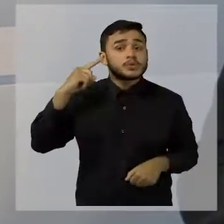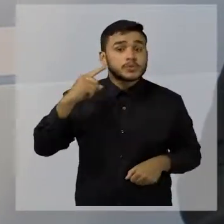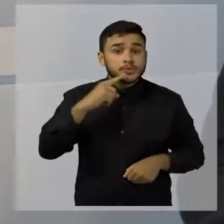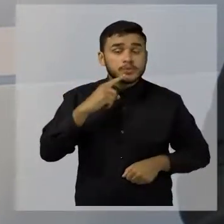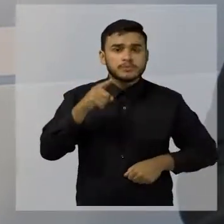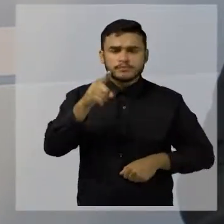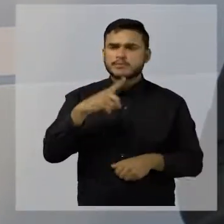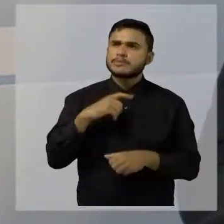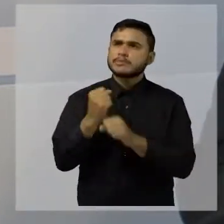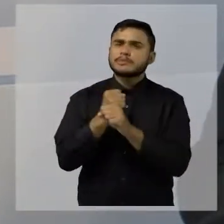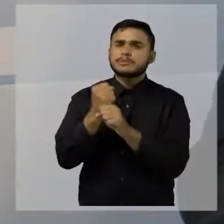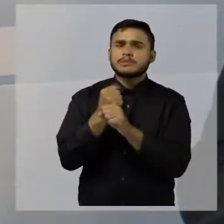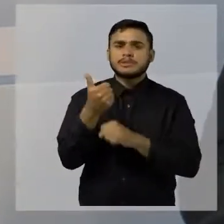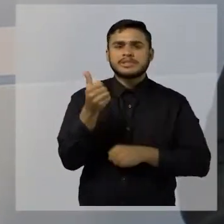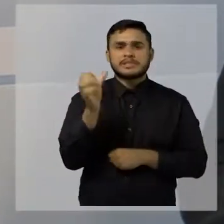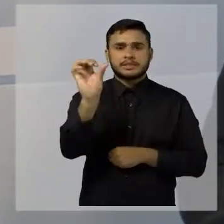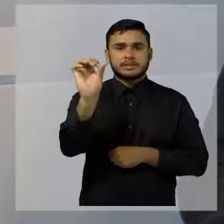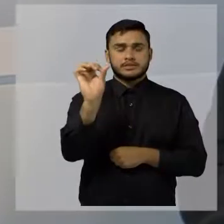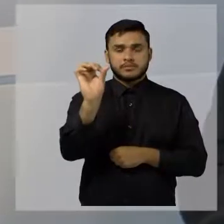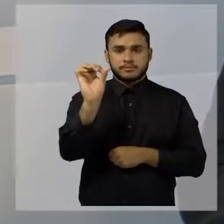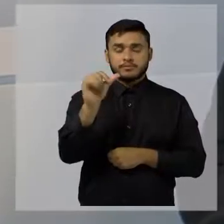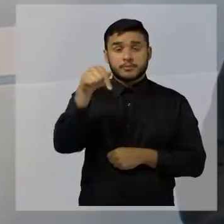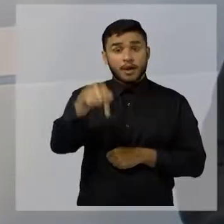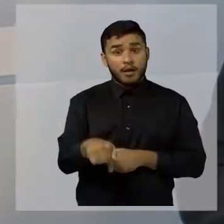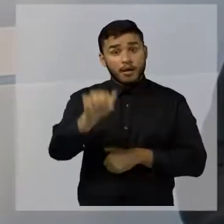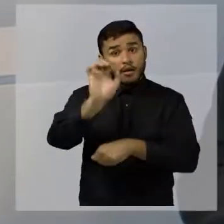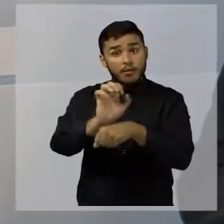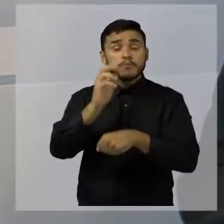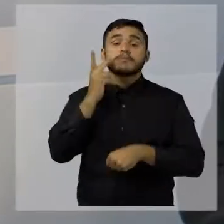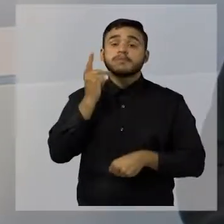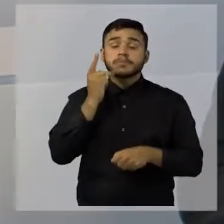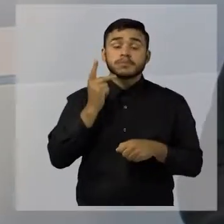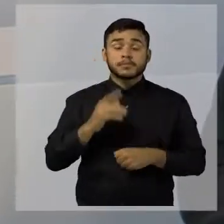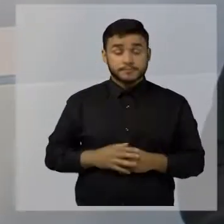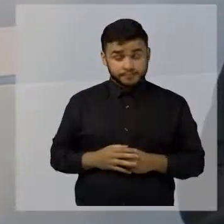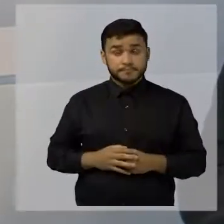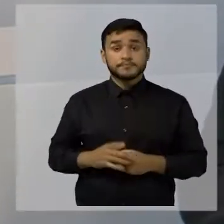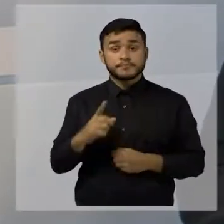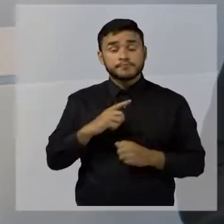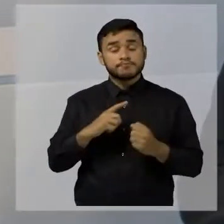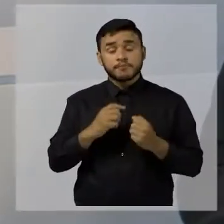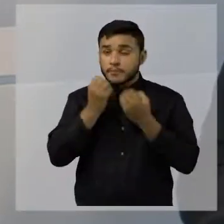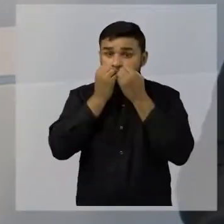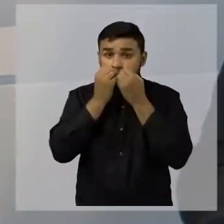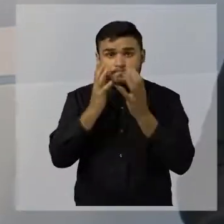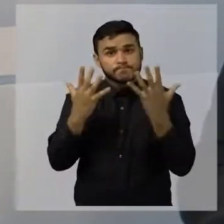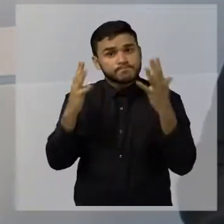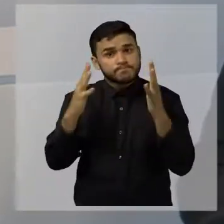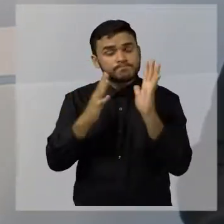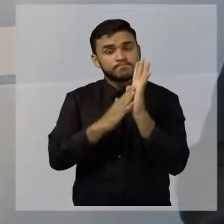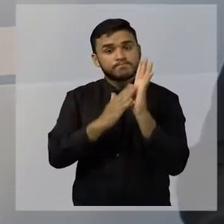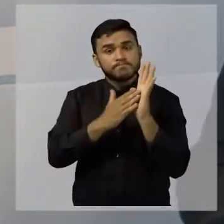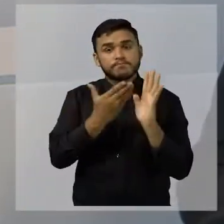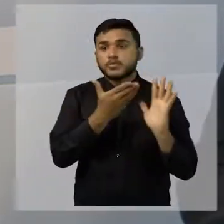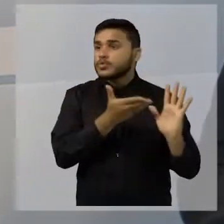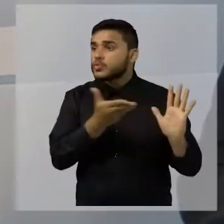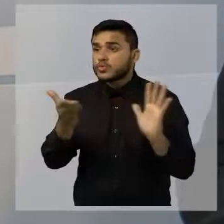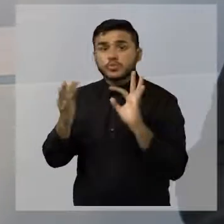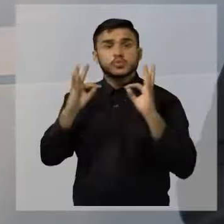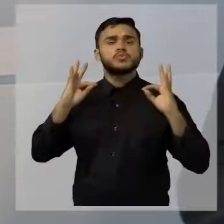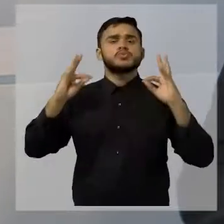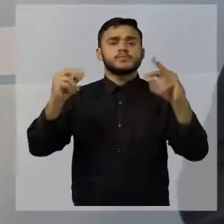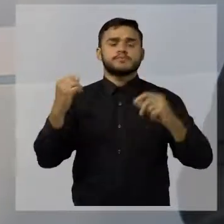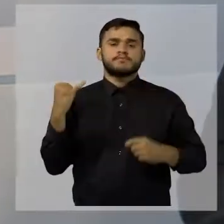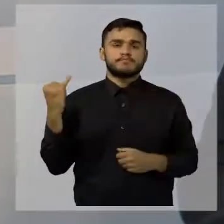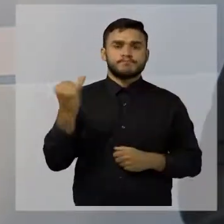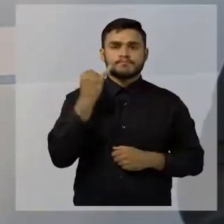16 anos de pastoral do surdo no estado do Ceará. Nós estamos fazendo uma homenagem, né, no mês de junho, para mostrar a